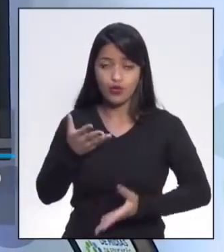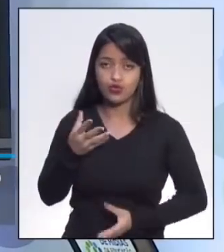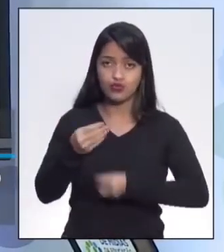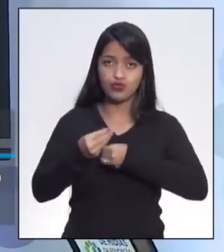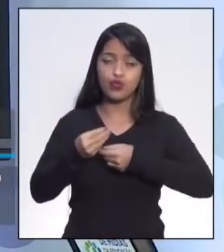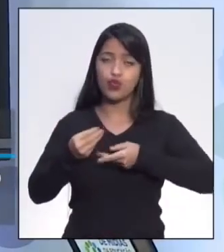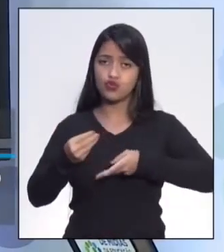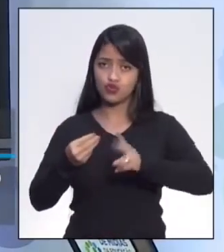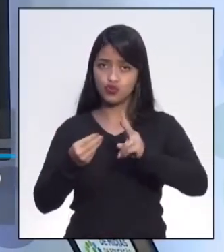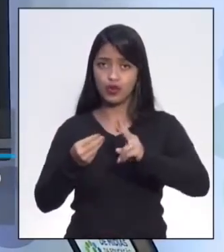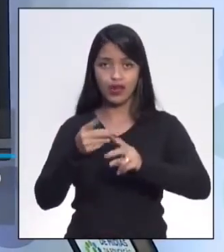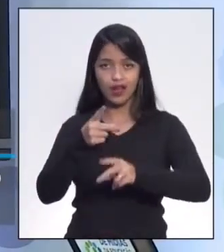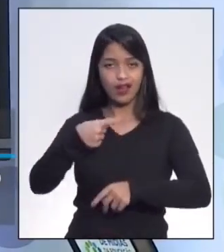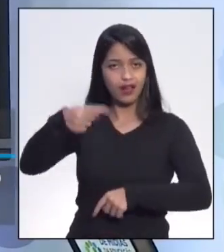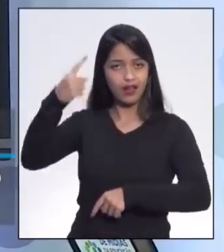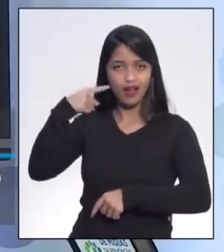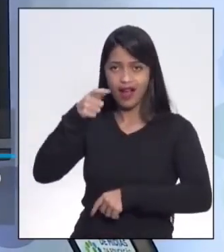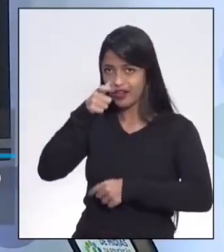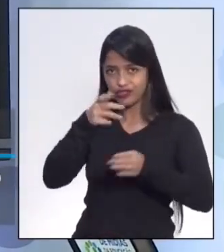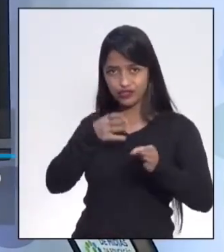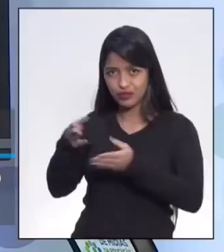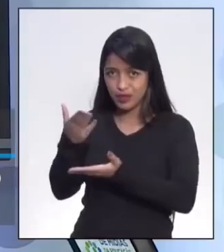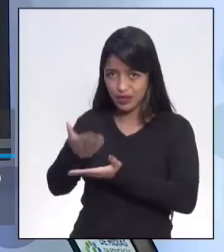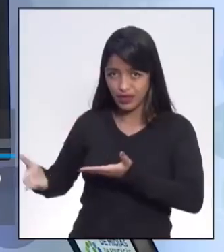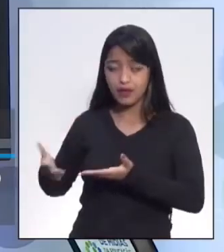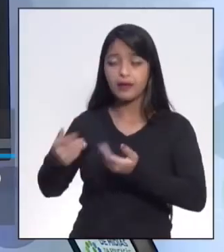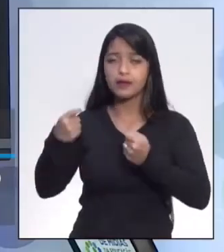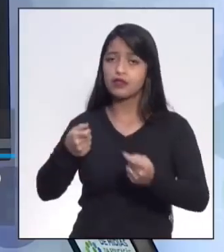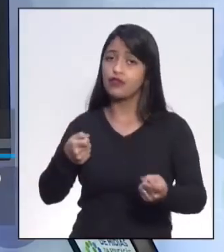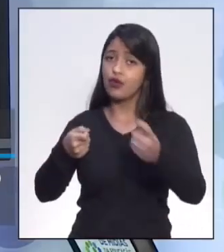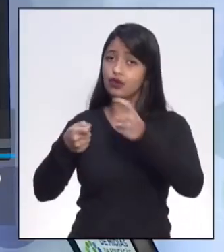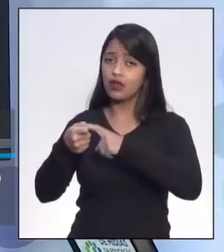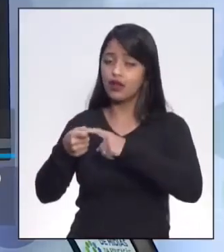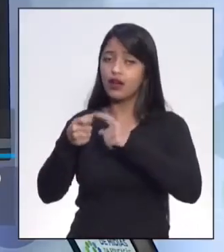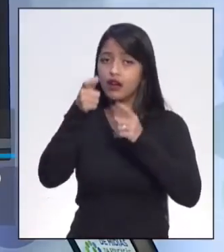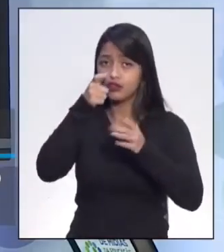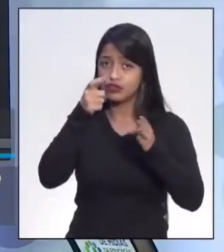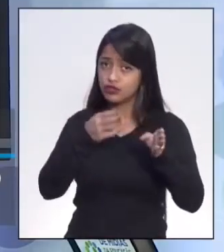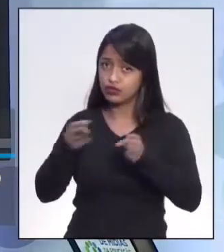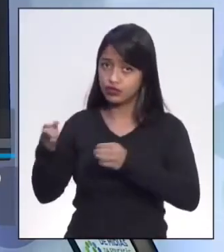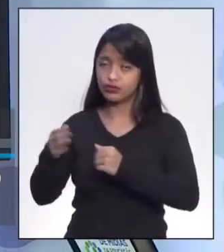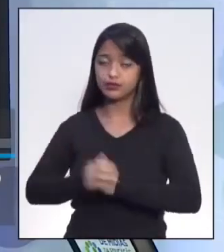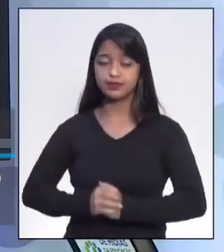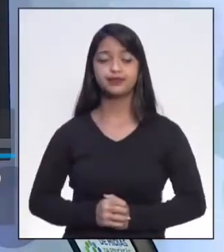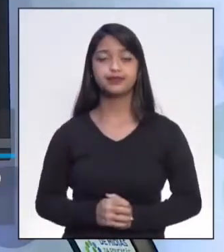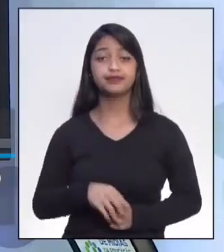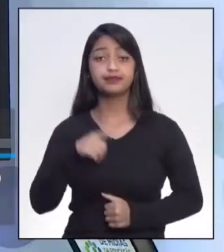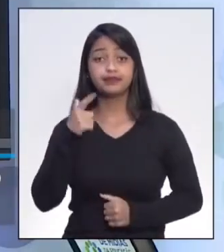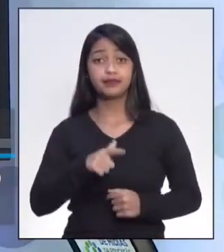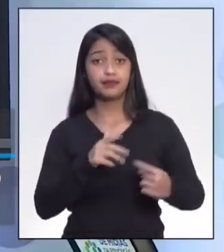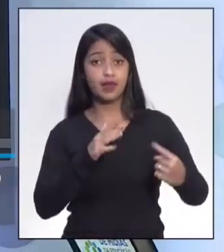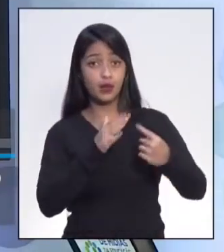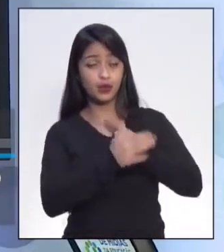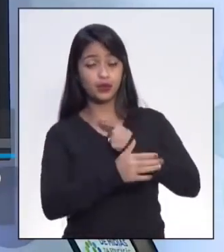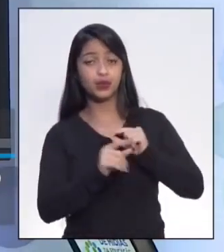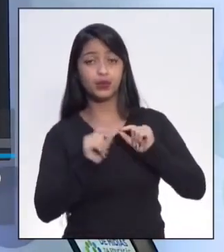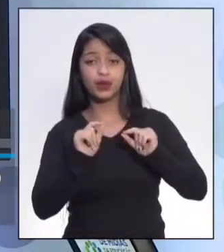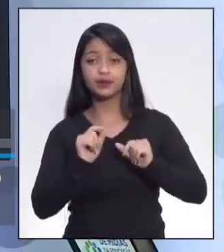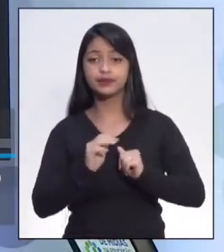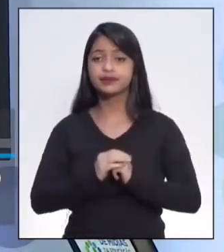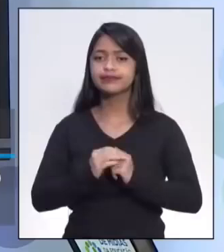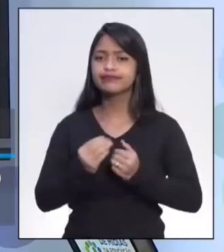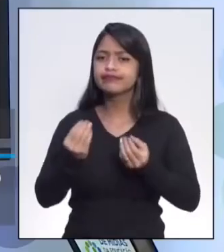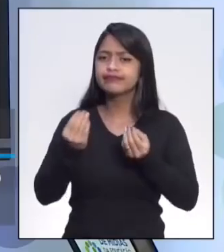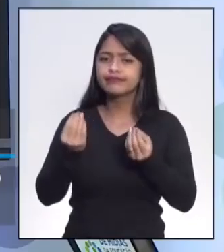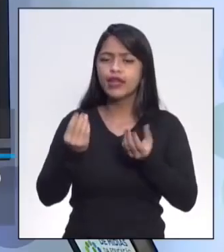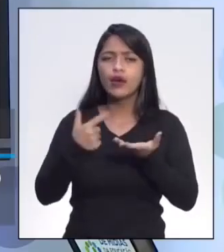essas aulas vai precisar dar uma retomada nessa ideia. E uma outra pergunta foi, Alessandra, como que eu sei